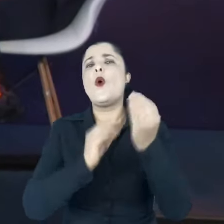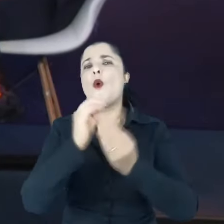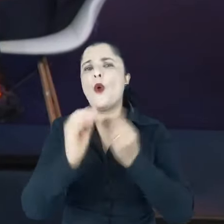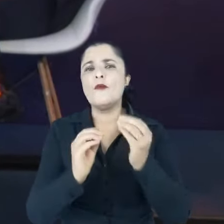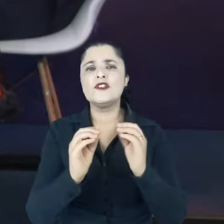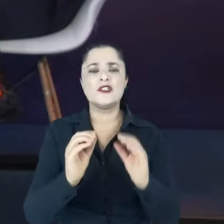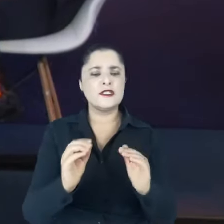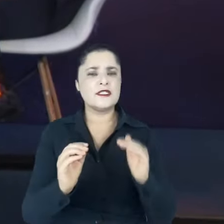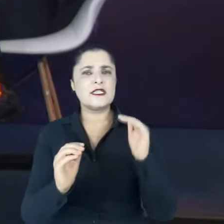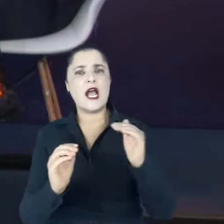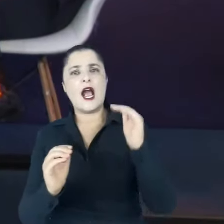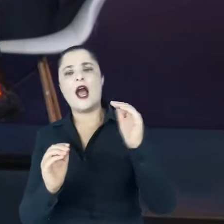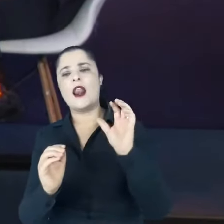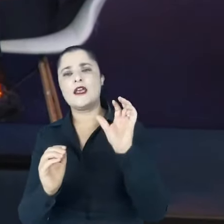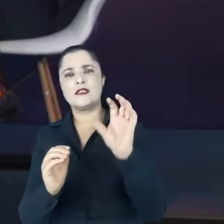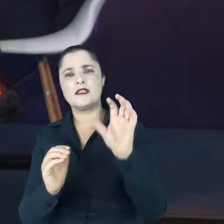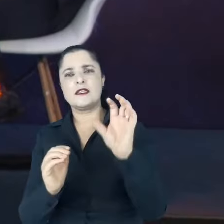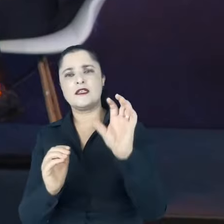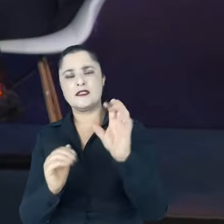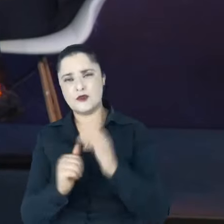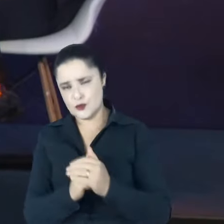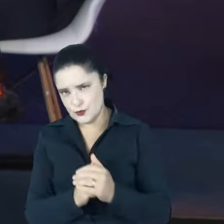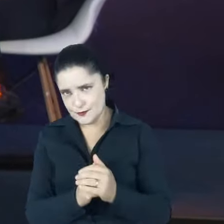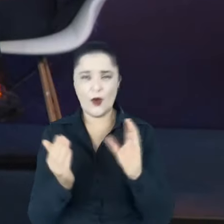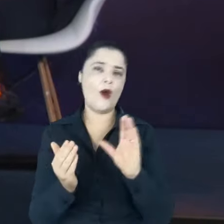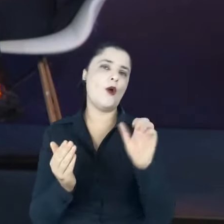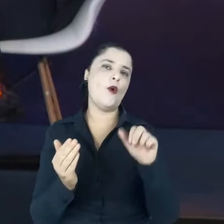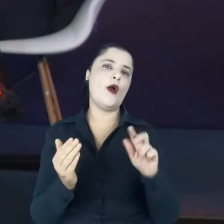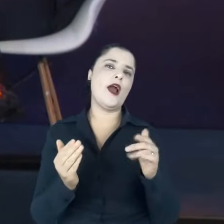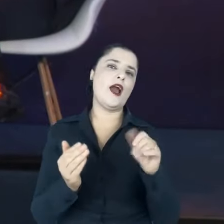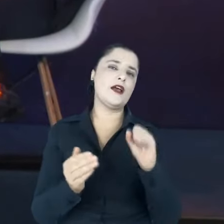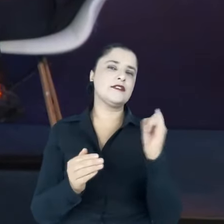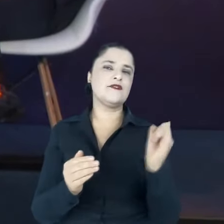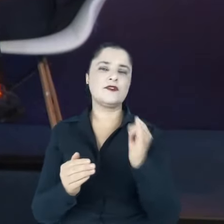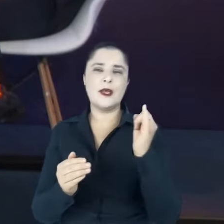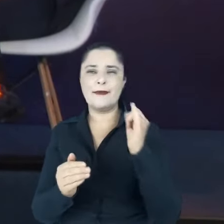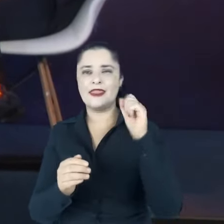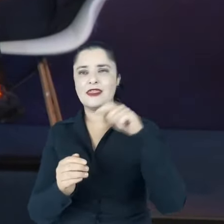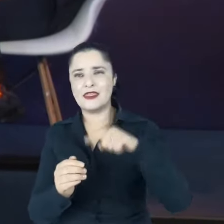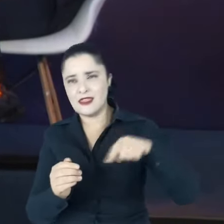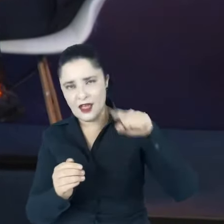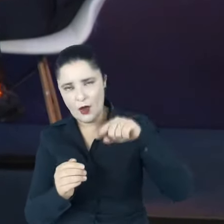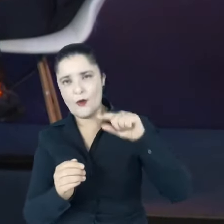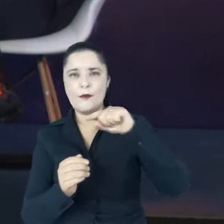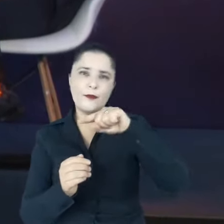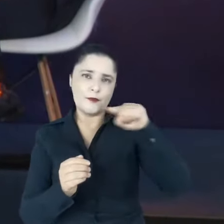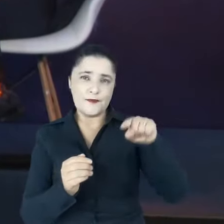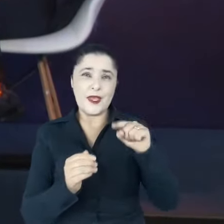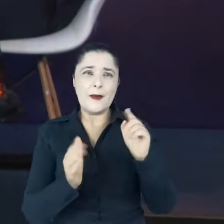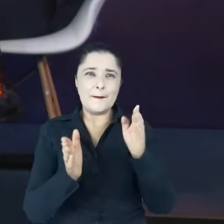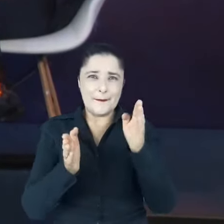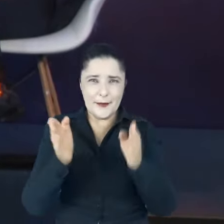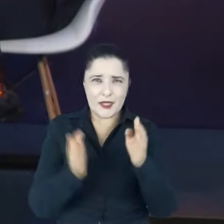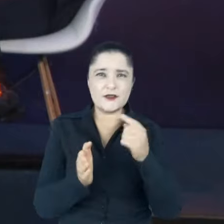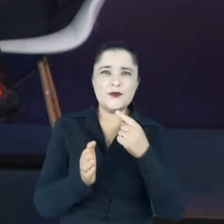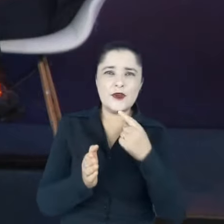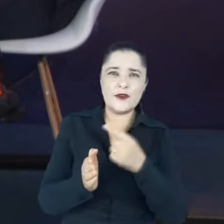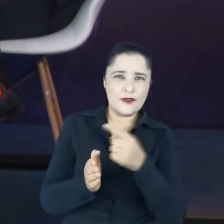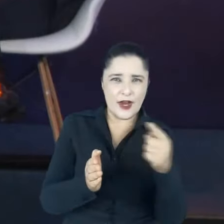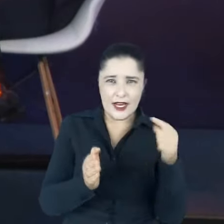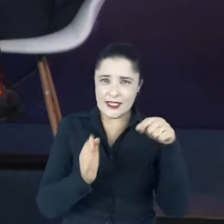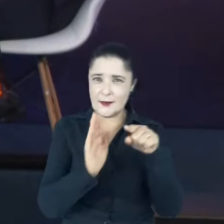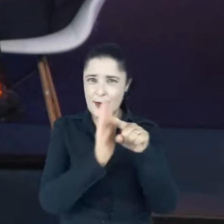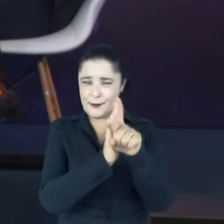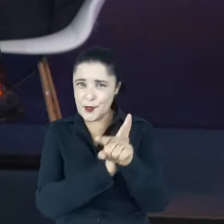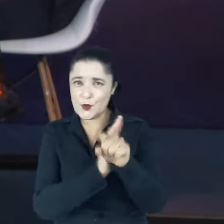né? E aí acho que a Comgás tem um papel fundamental, que é parte do que eu falei na minha pergunta, que é